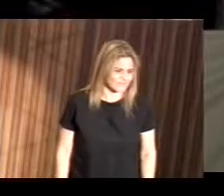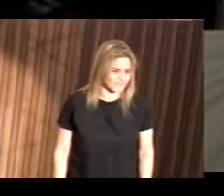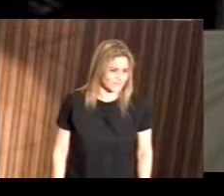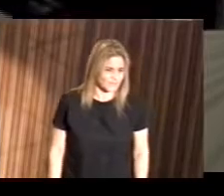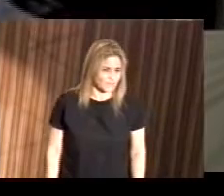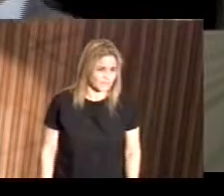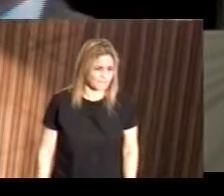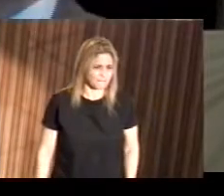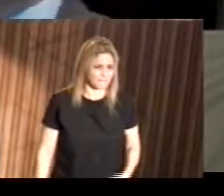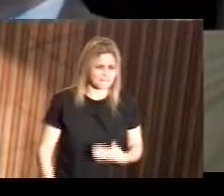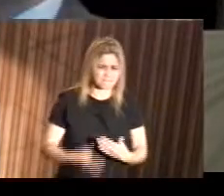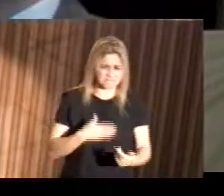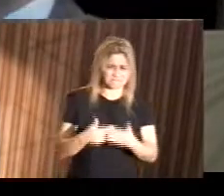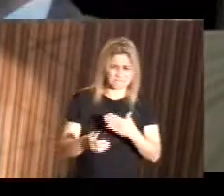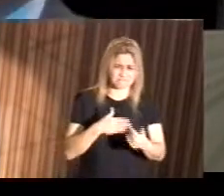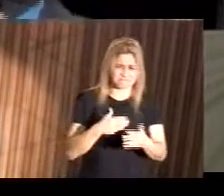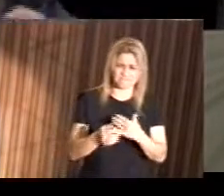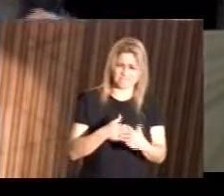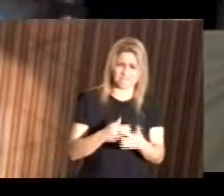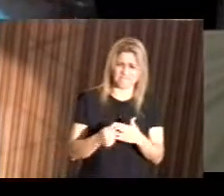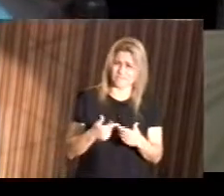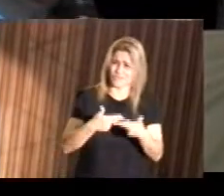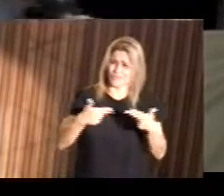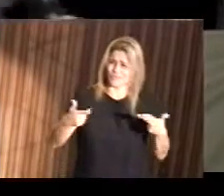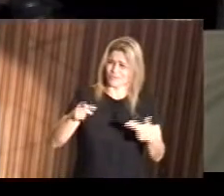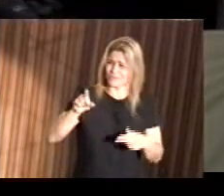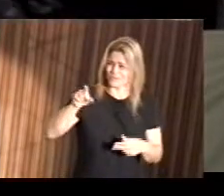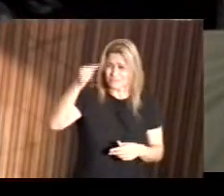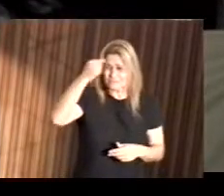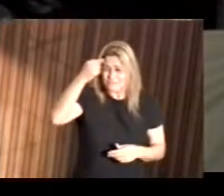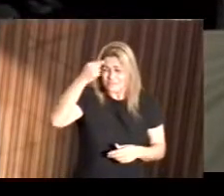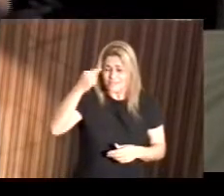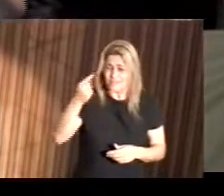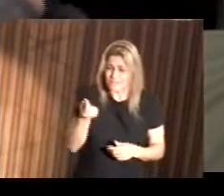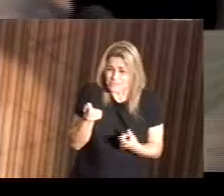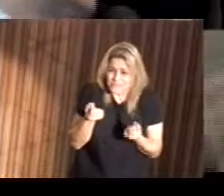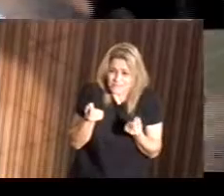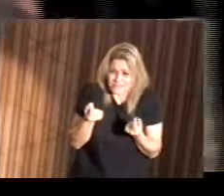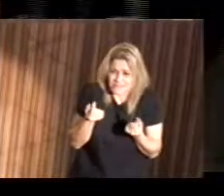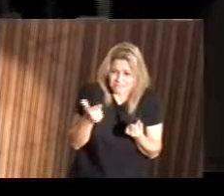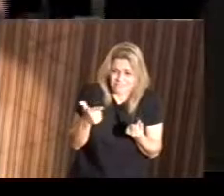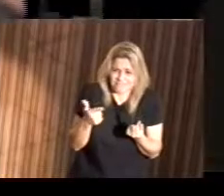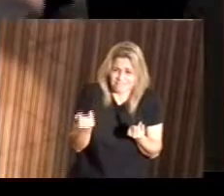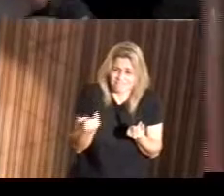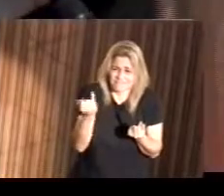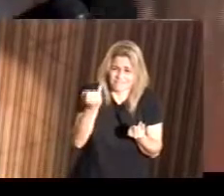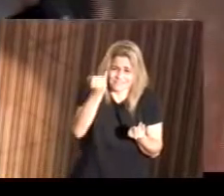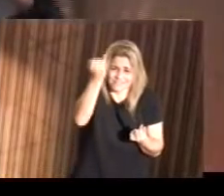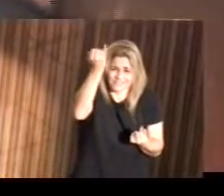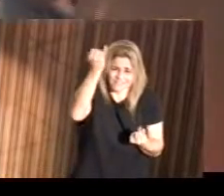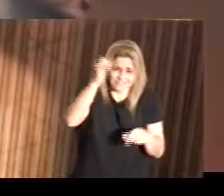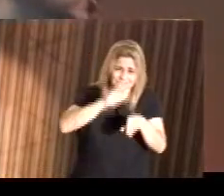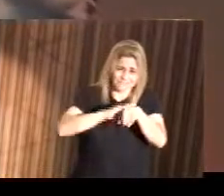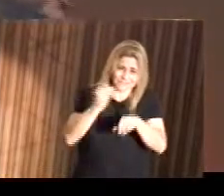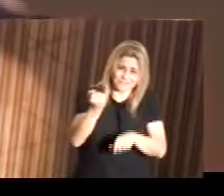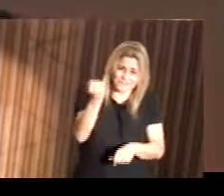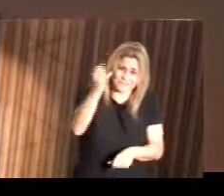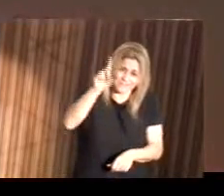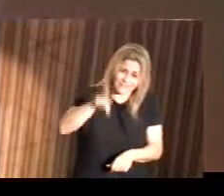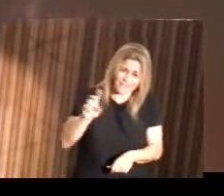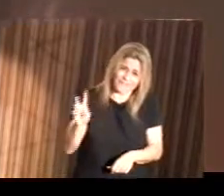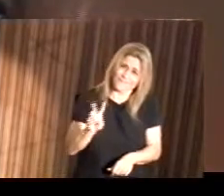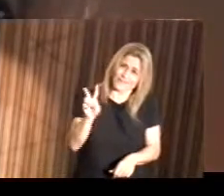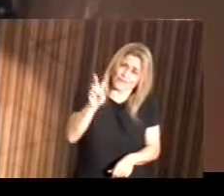do que qualquer ideologia política que você abrace. Que mais vale a bênção e os valores de Deus do que